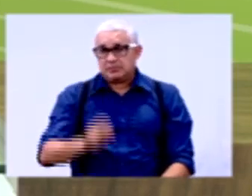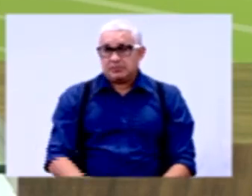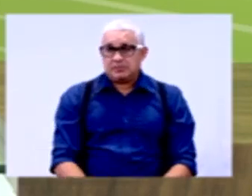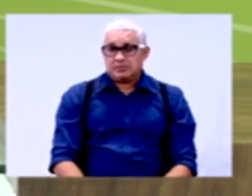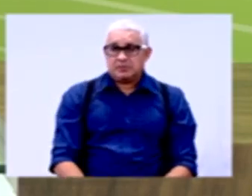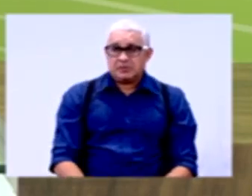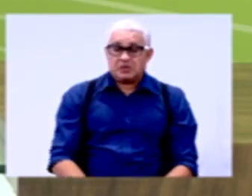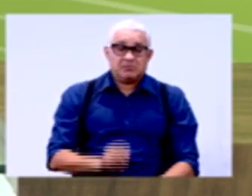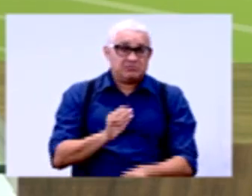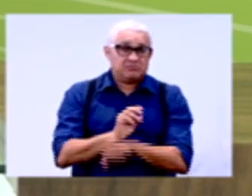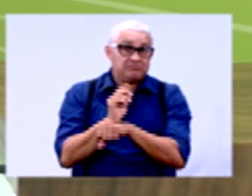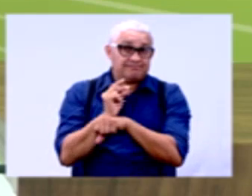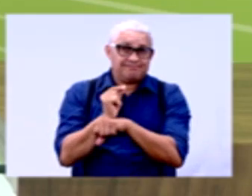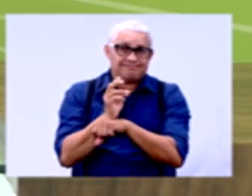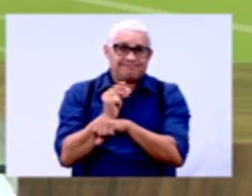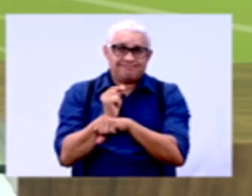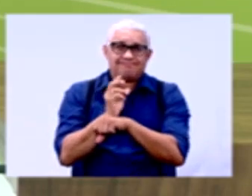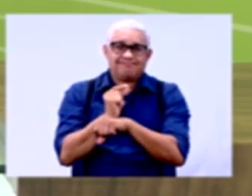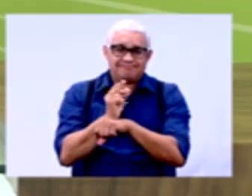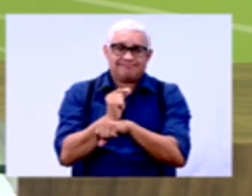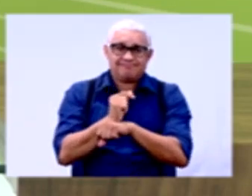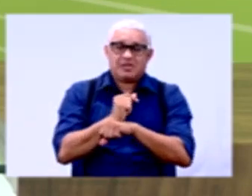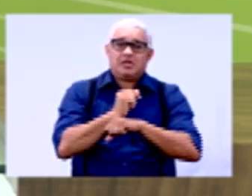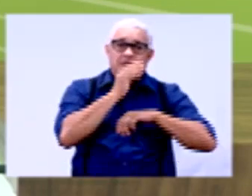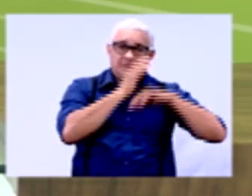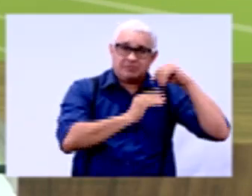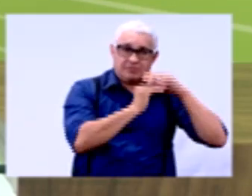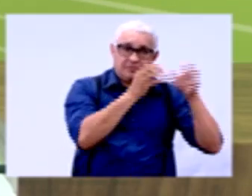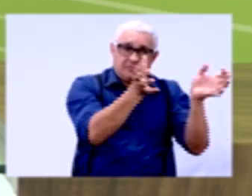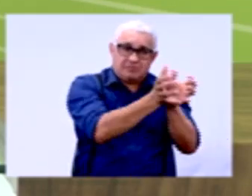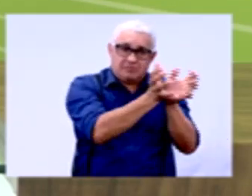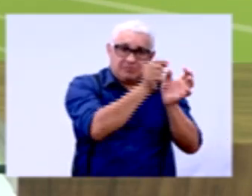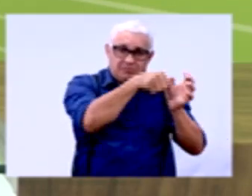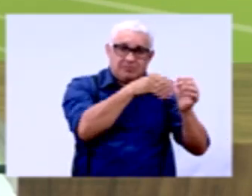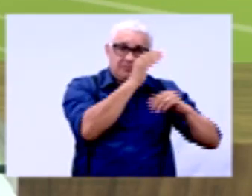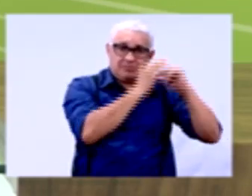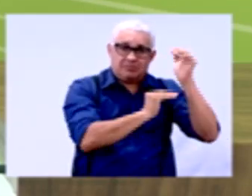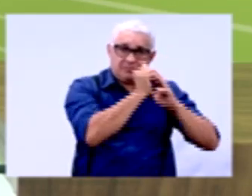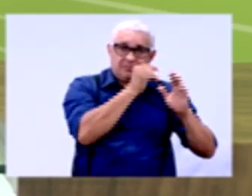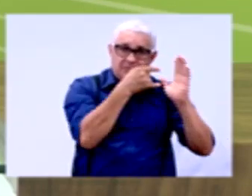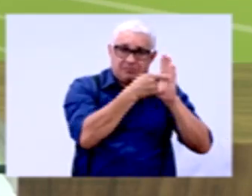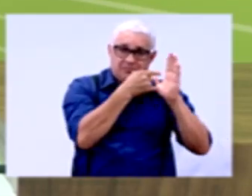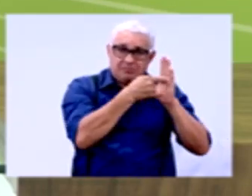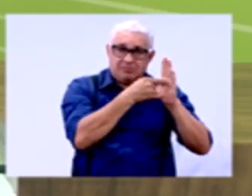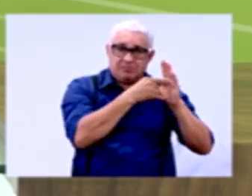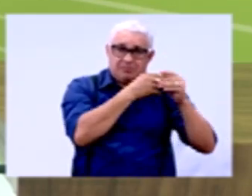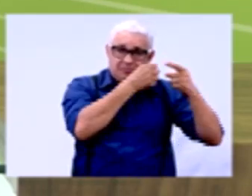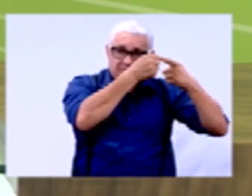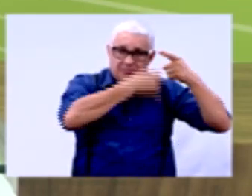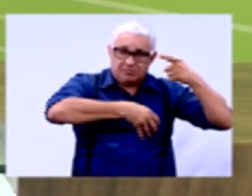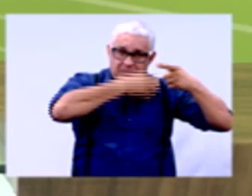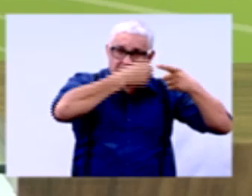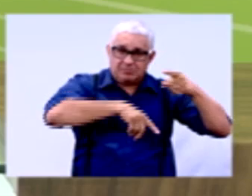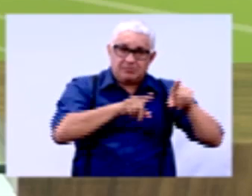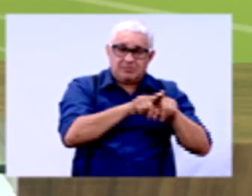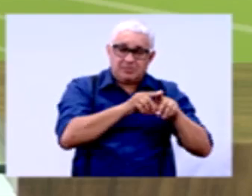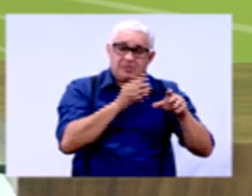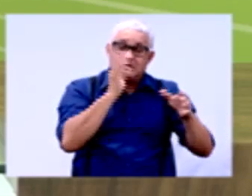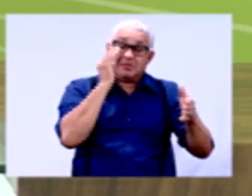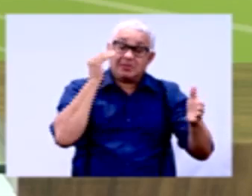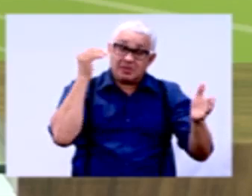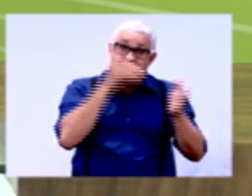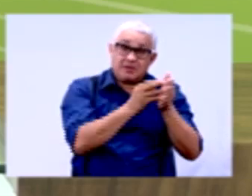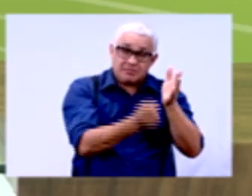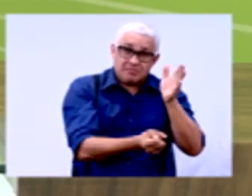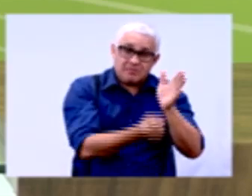muito esperado no meio dos desenvolvedores, porque até o surgimento dele,